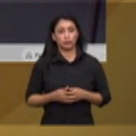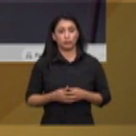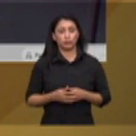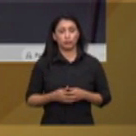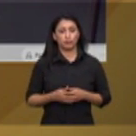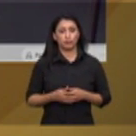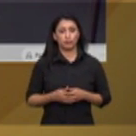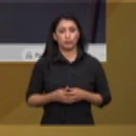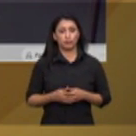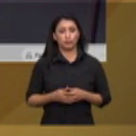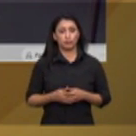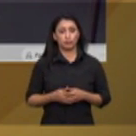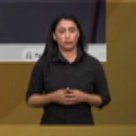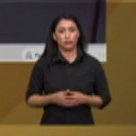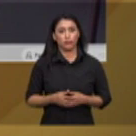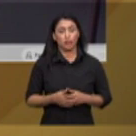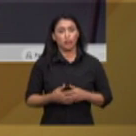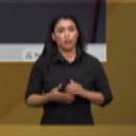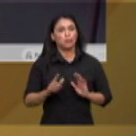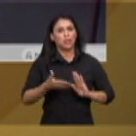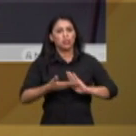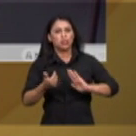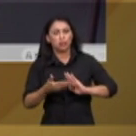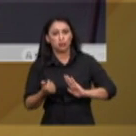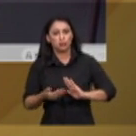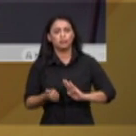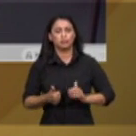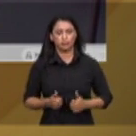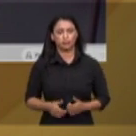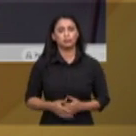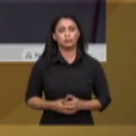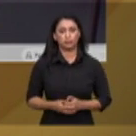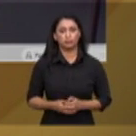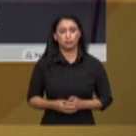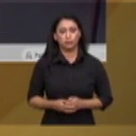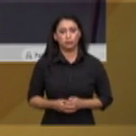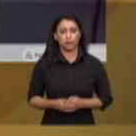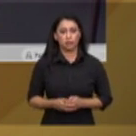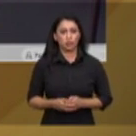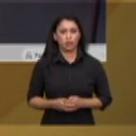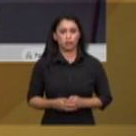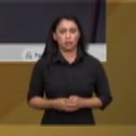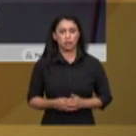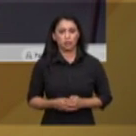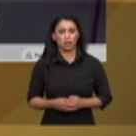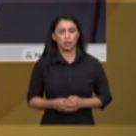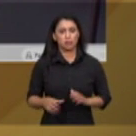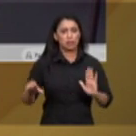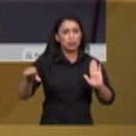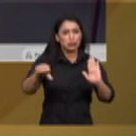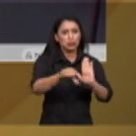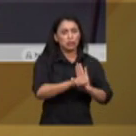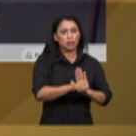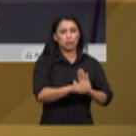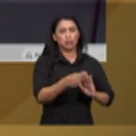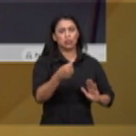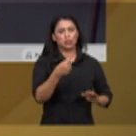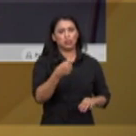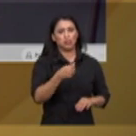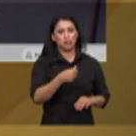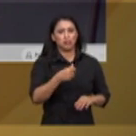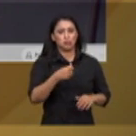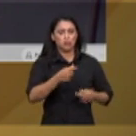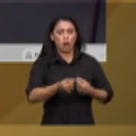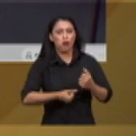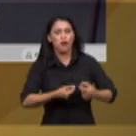coisas e para afastar riscos de crimes próprios ao universo